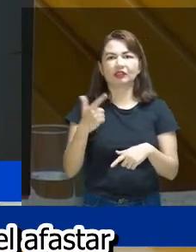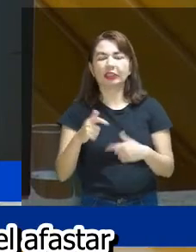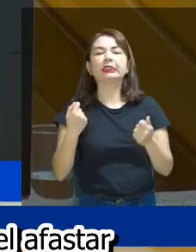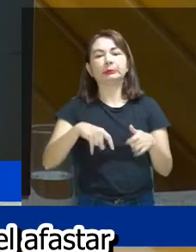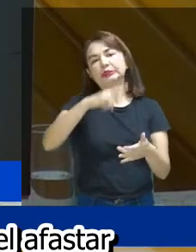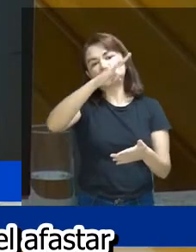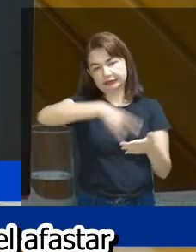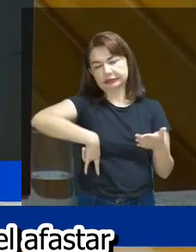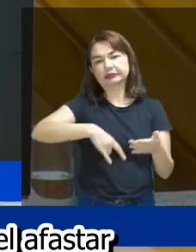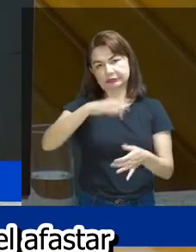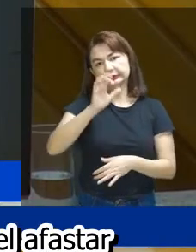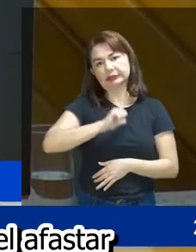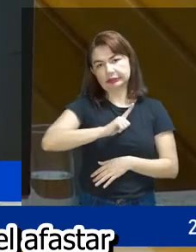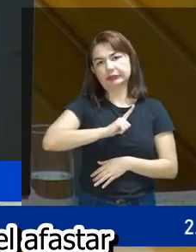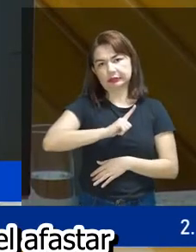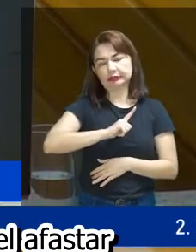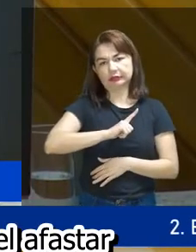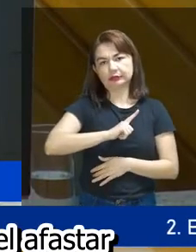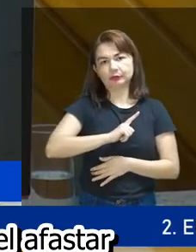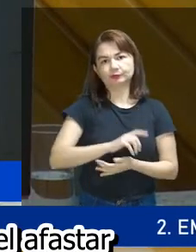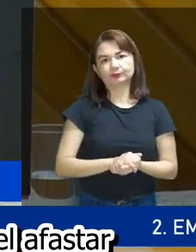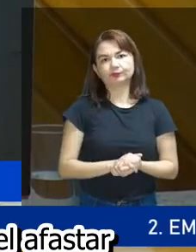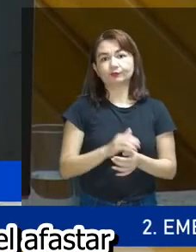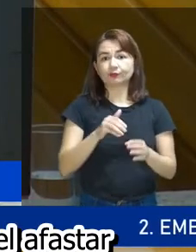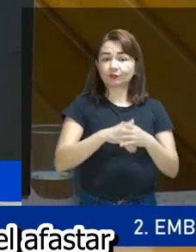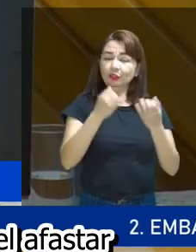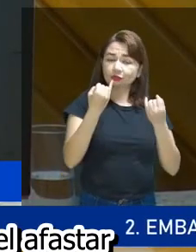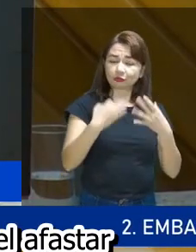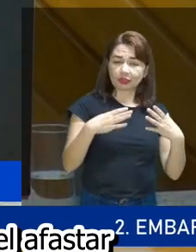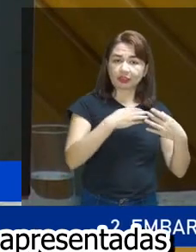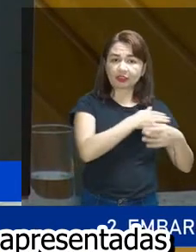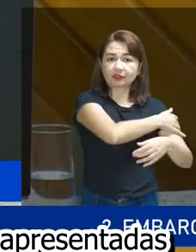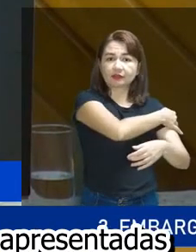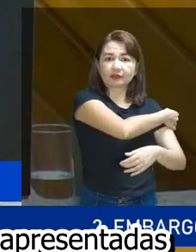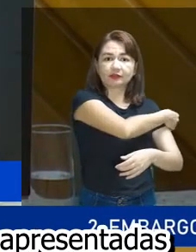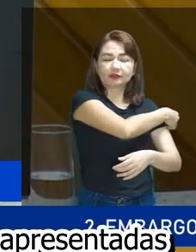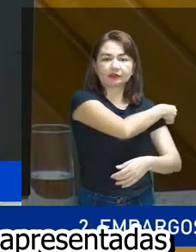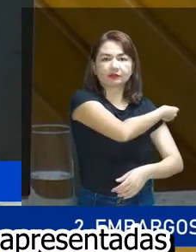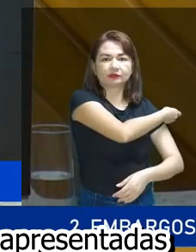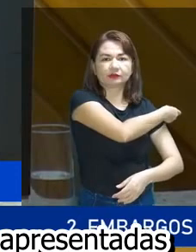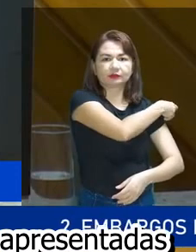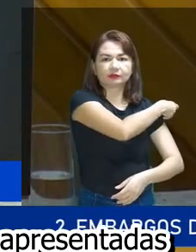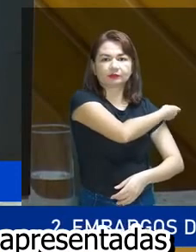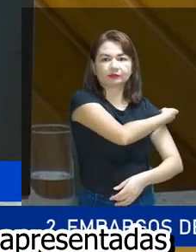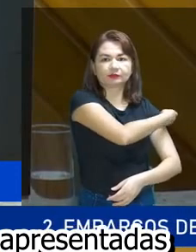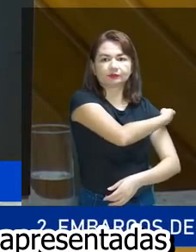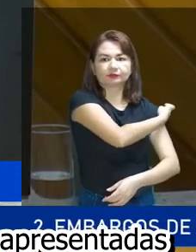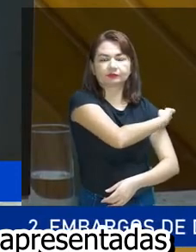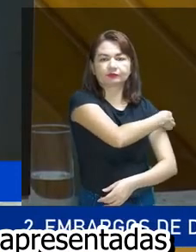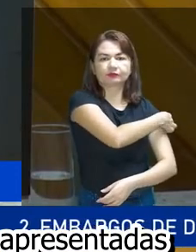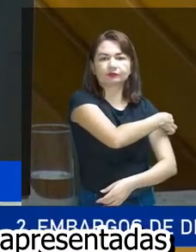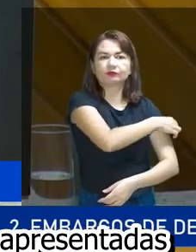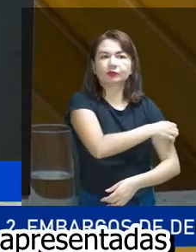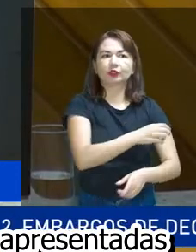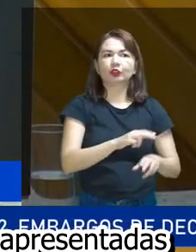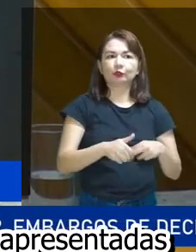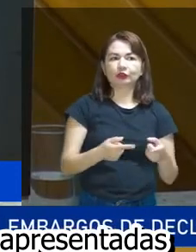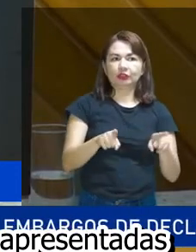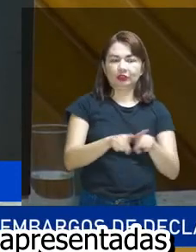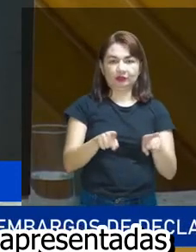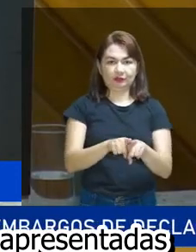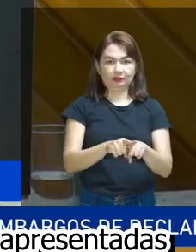recursos do FC. O voto explica que, ainda que fosse possível afastar um intuito de preclusão